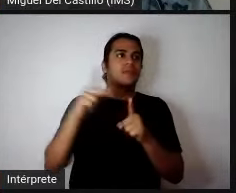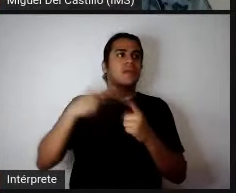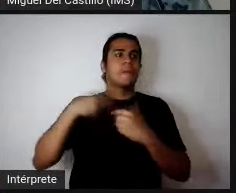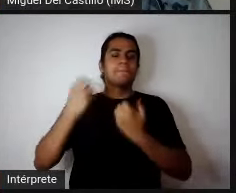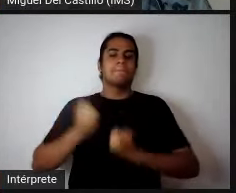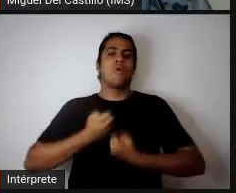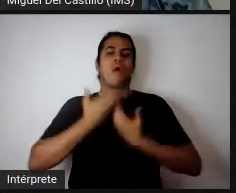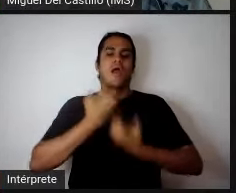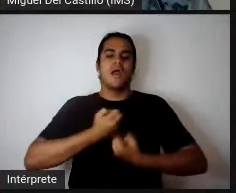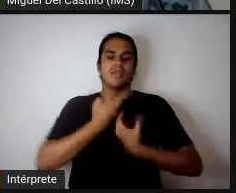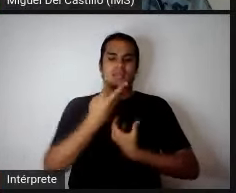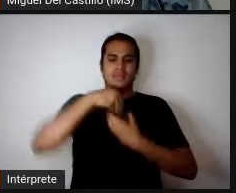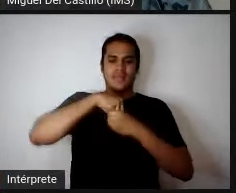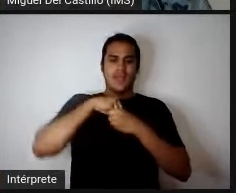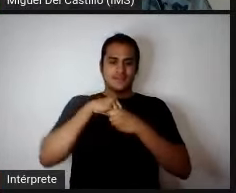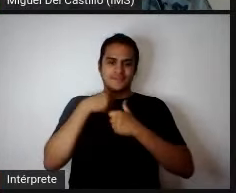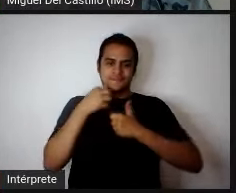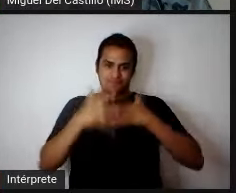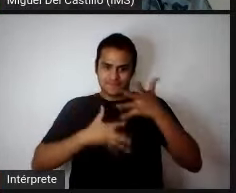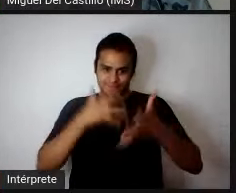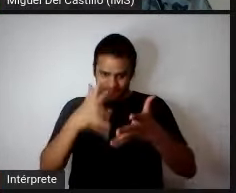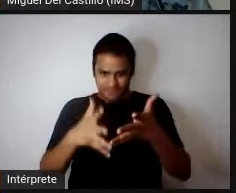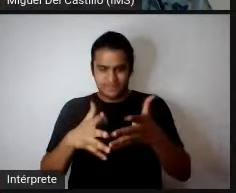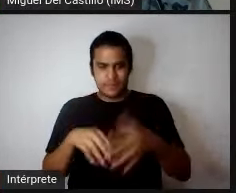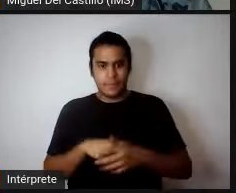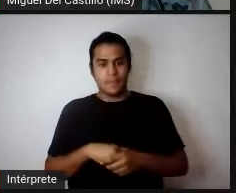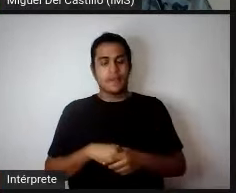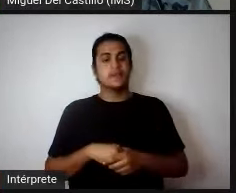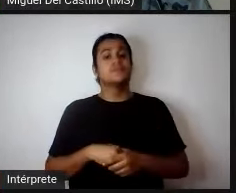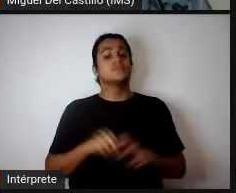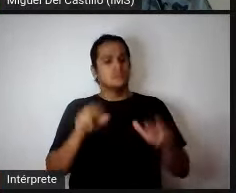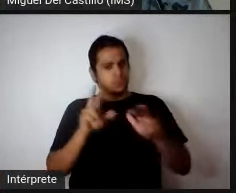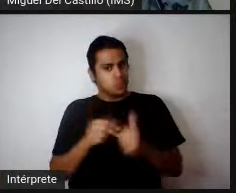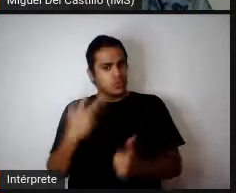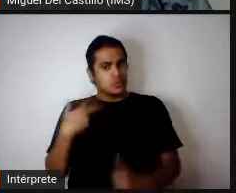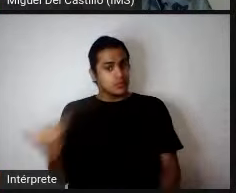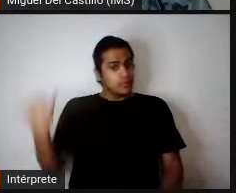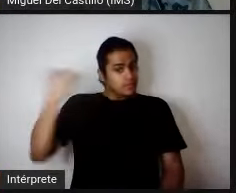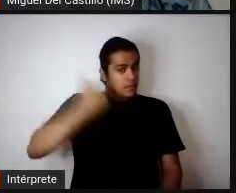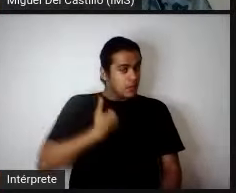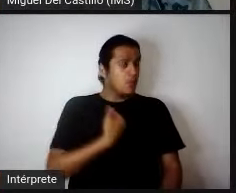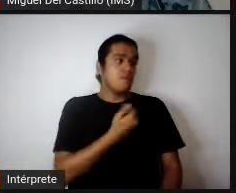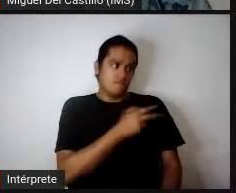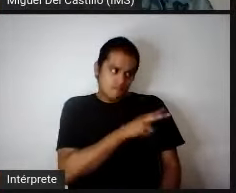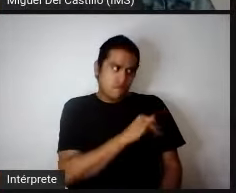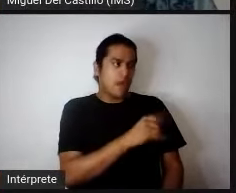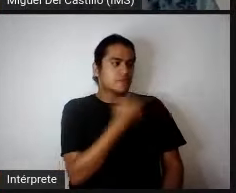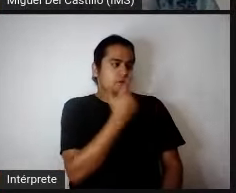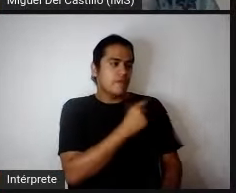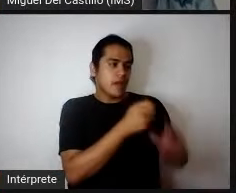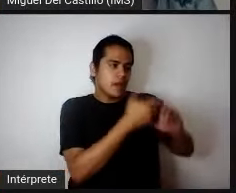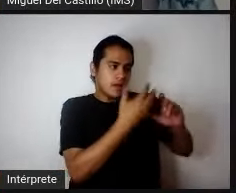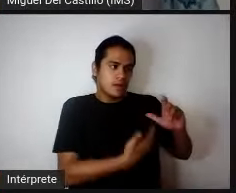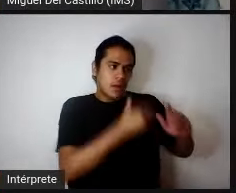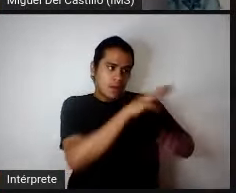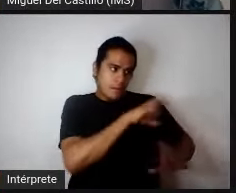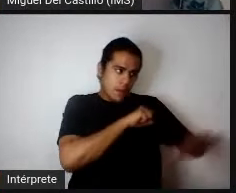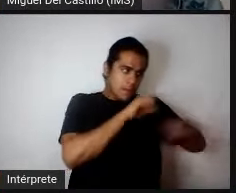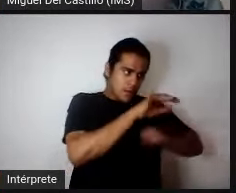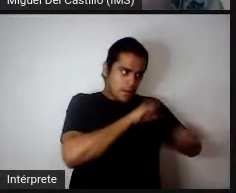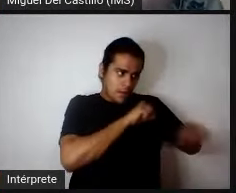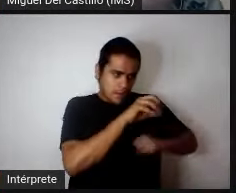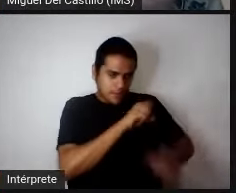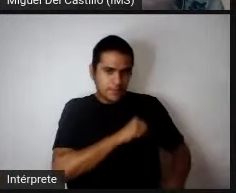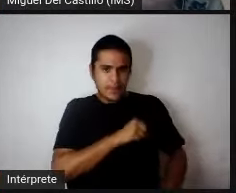fala. E outra coisa, me falou, então vai por aí, você vai captar, e aí depois ele ia no elevador e falou